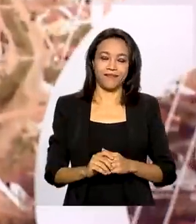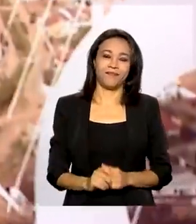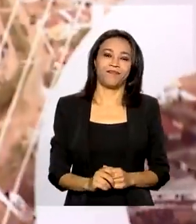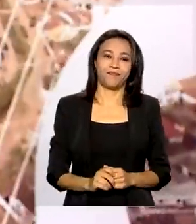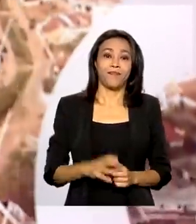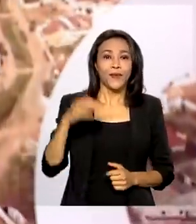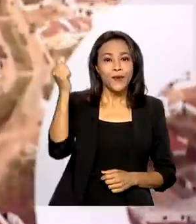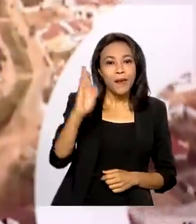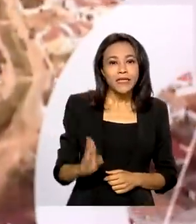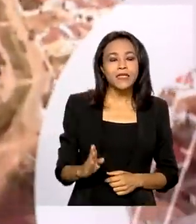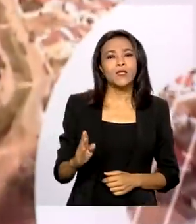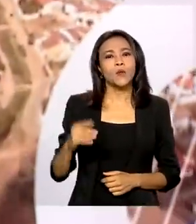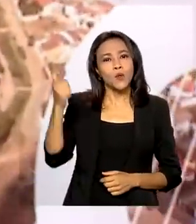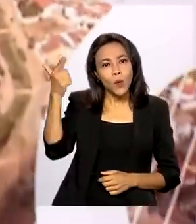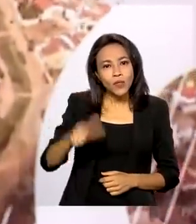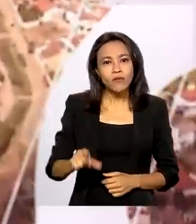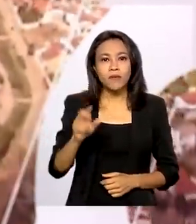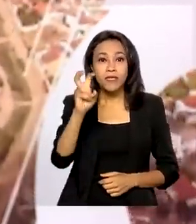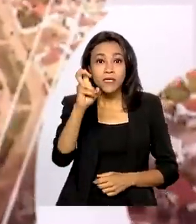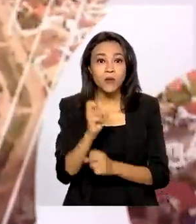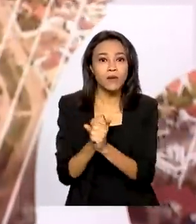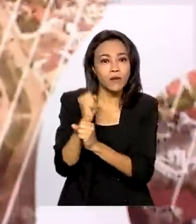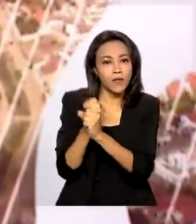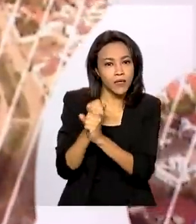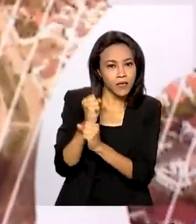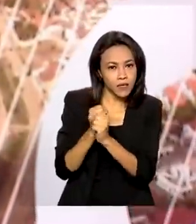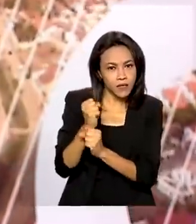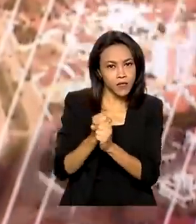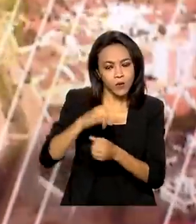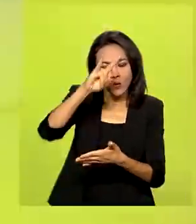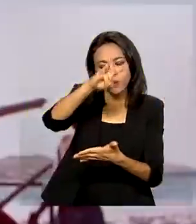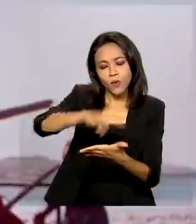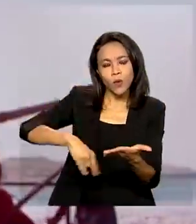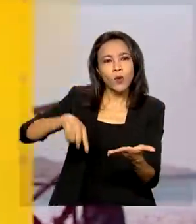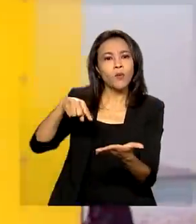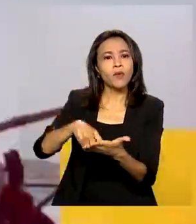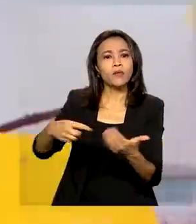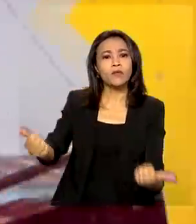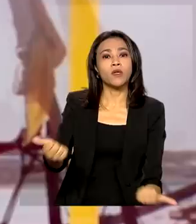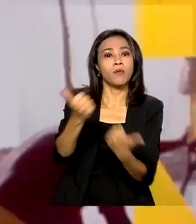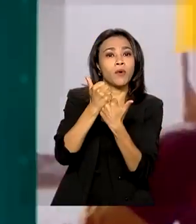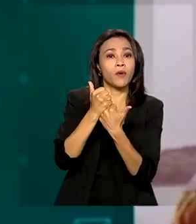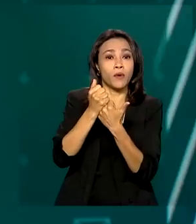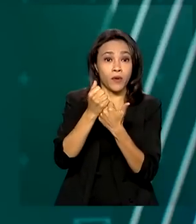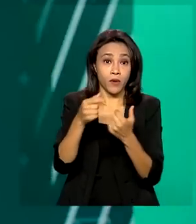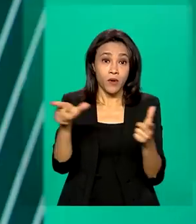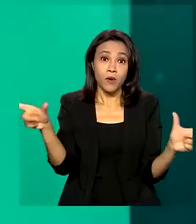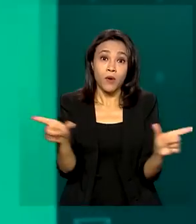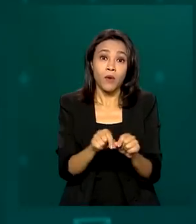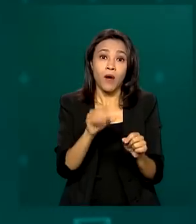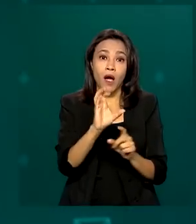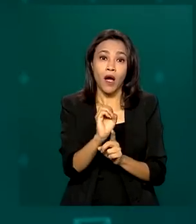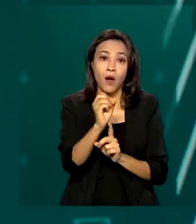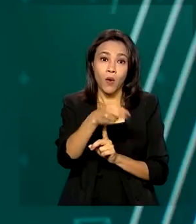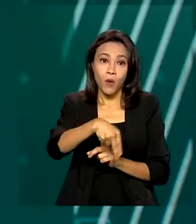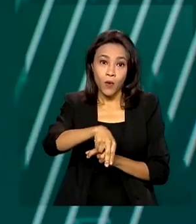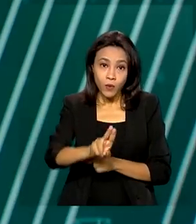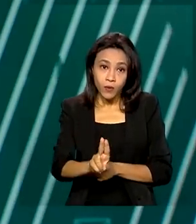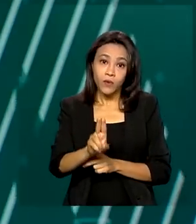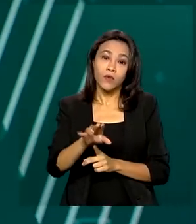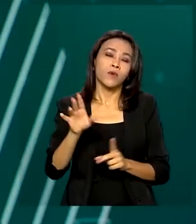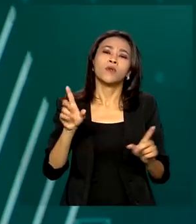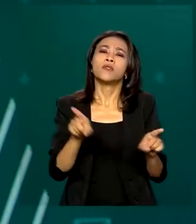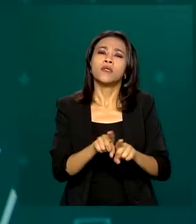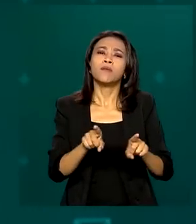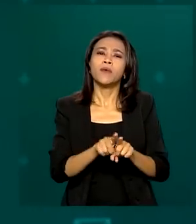o Brasil renovou por mais cinco anos o acordo de cooperação com a Organização das Nações Unidas para agricultura e alimentação